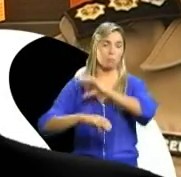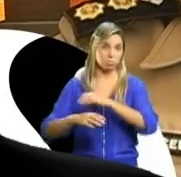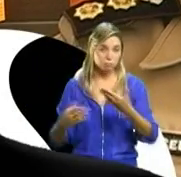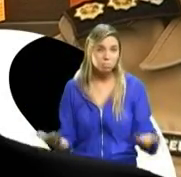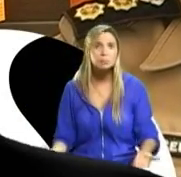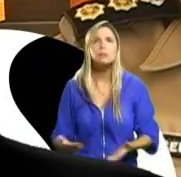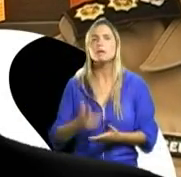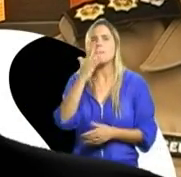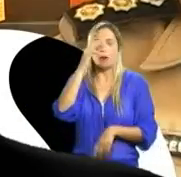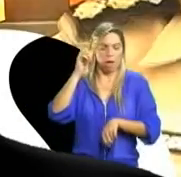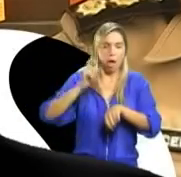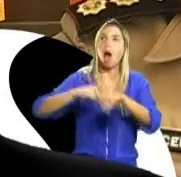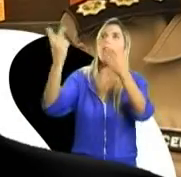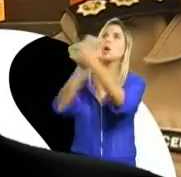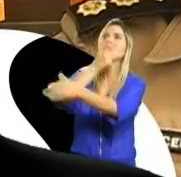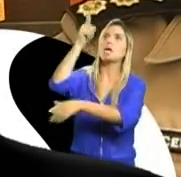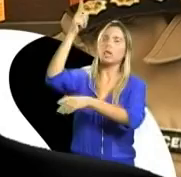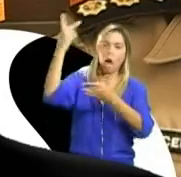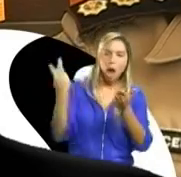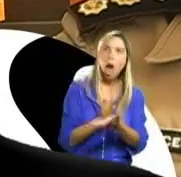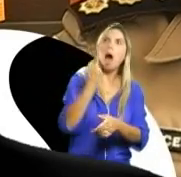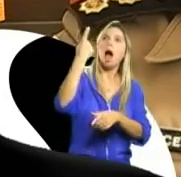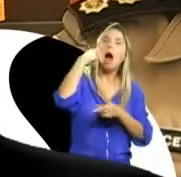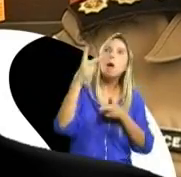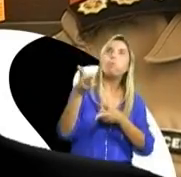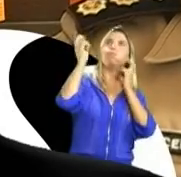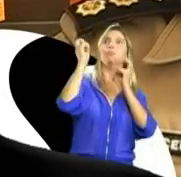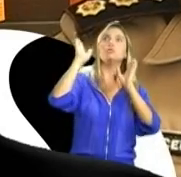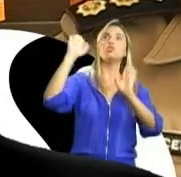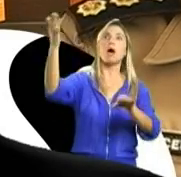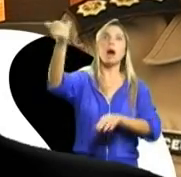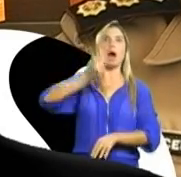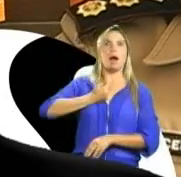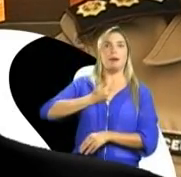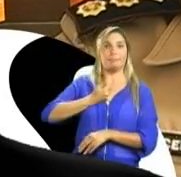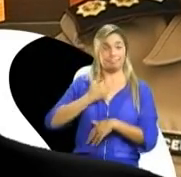que em tempo real. Essa prevenção, ela tem que ser